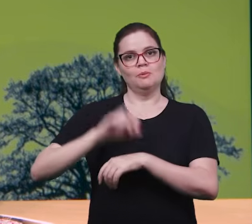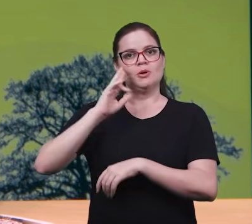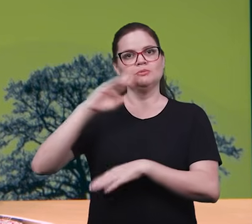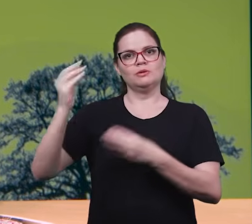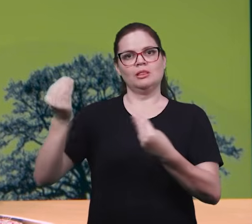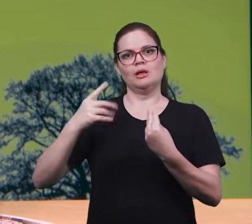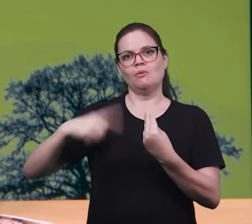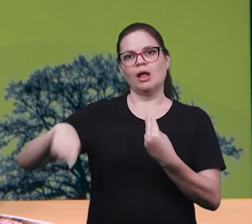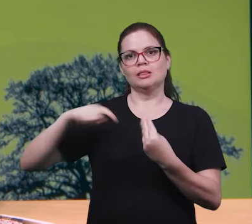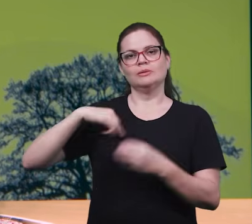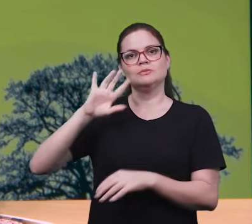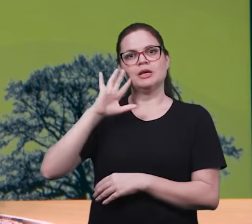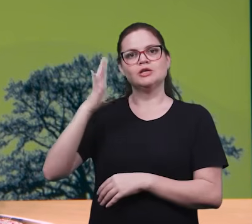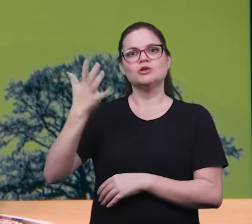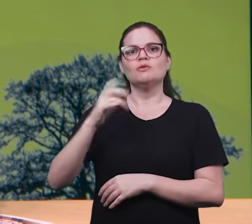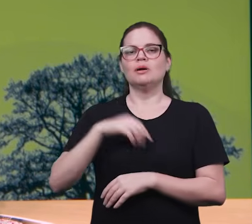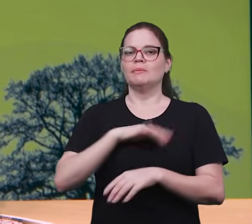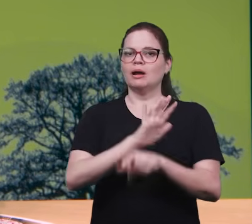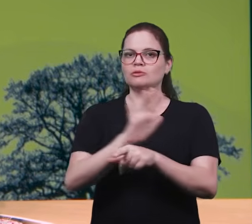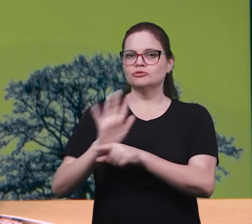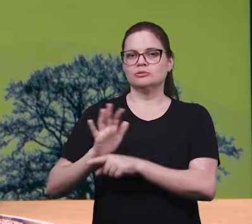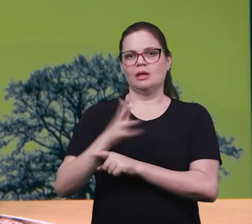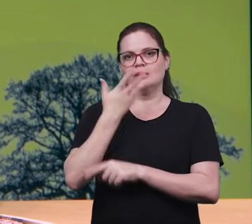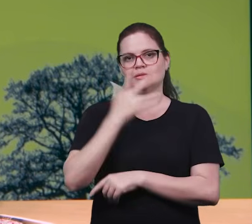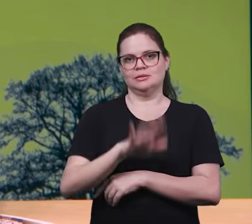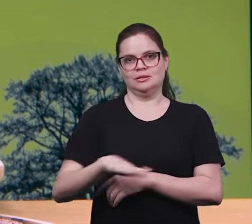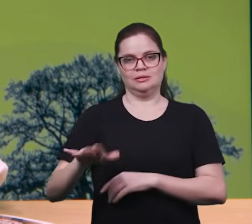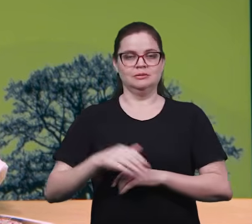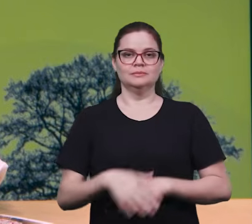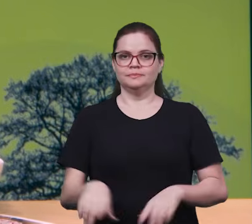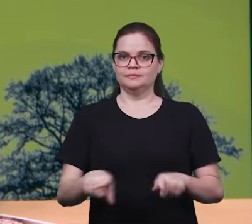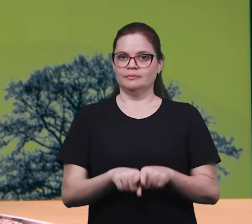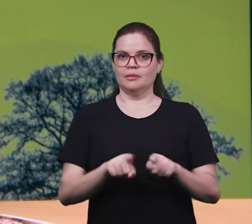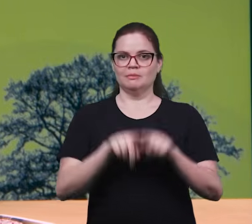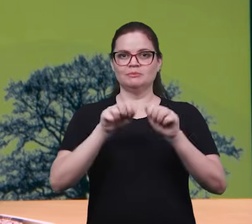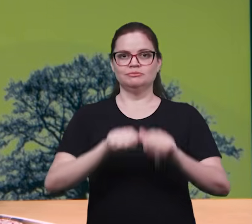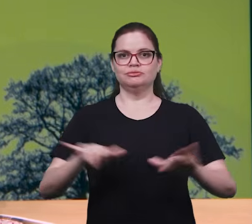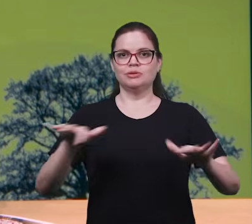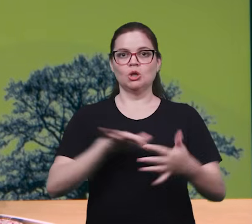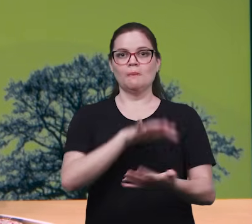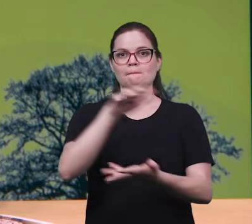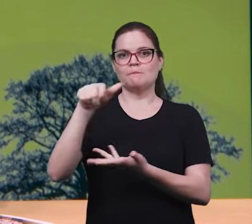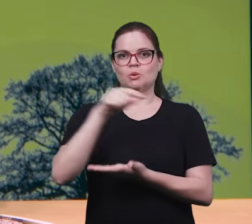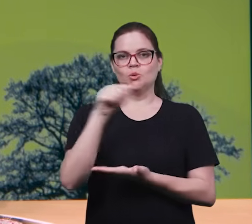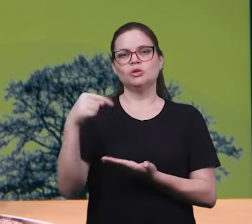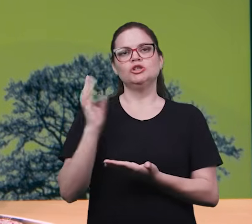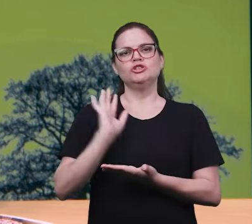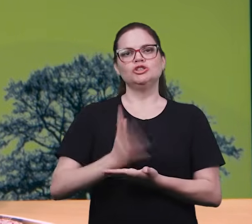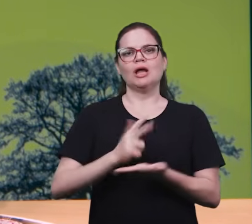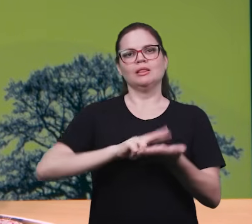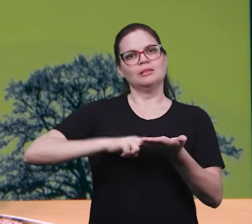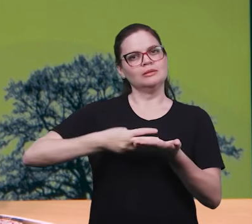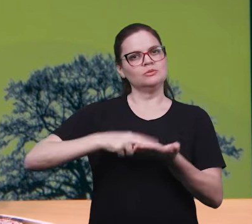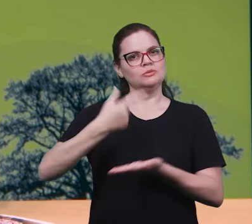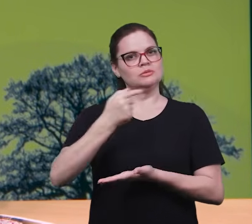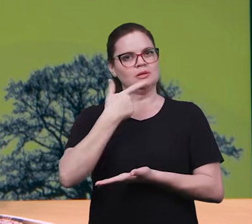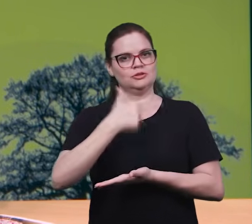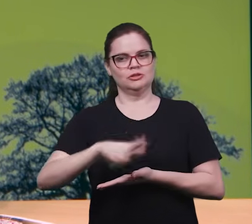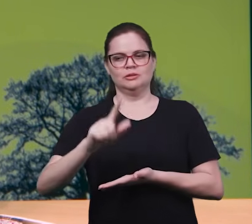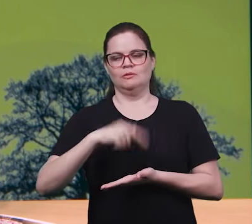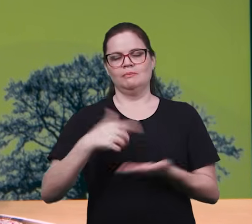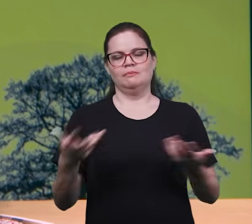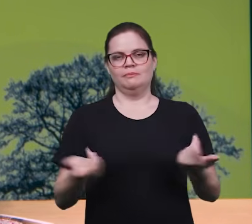nossas crianças, e o alcance ser mundial, né? A gente já traduzir para 7 idiomas, é algo